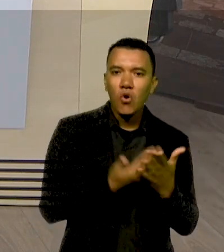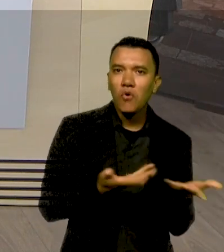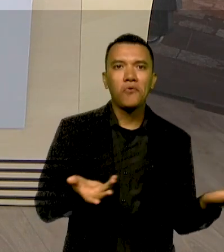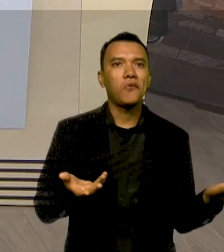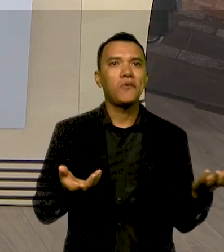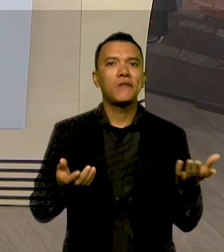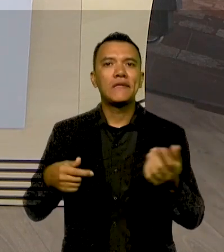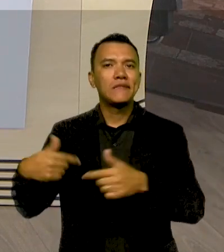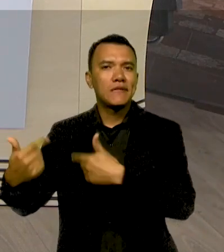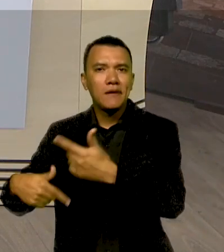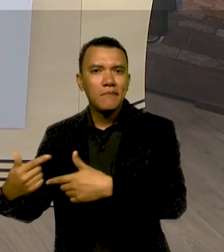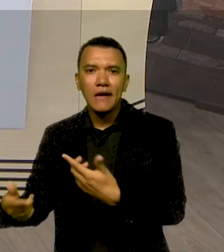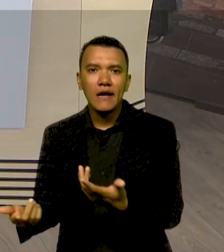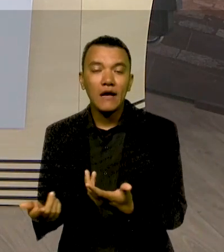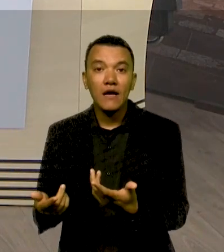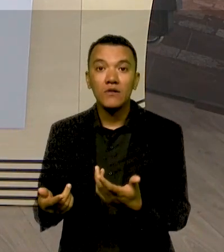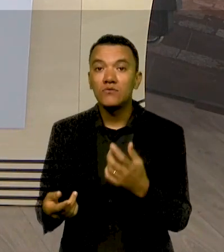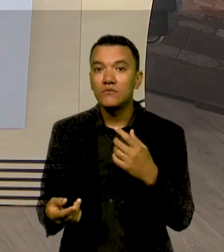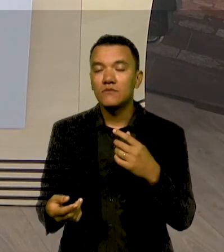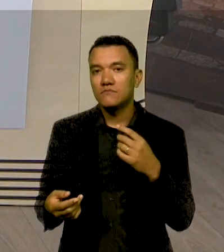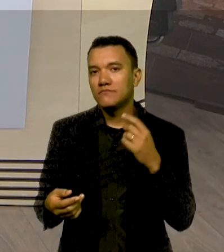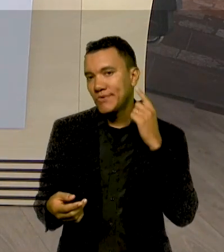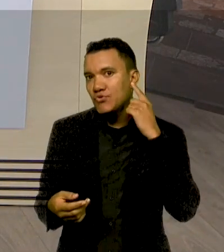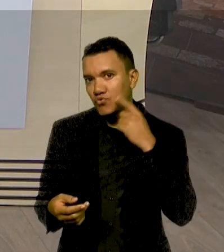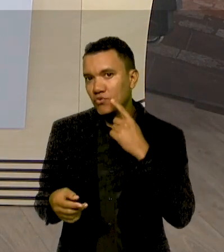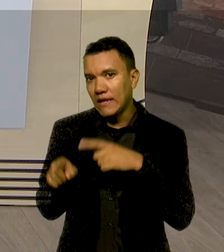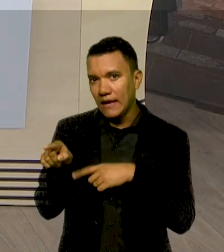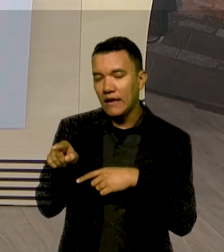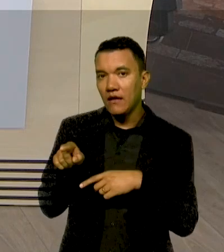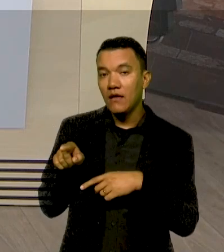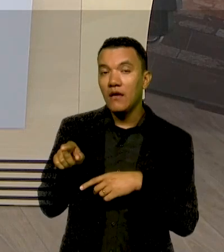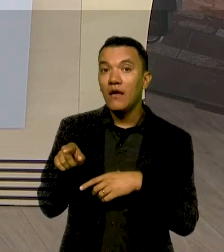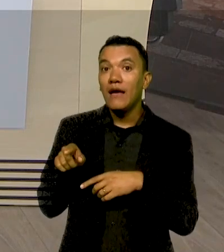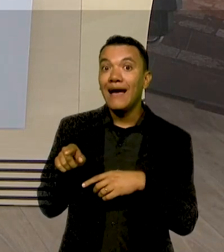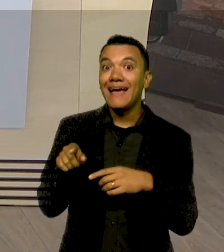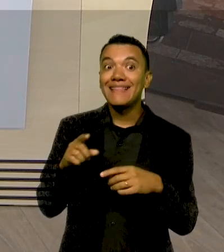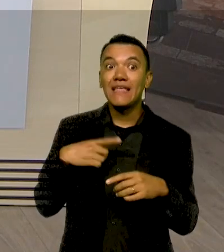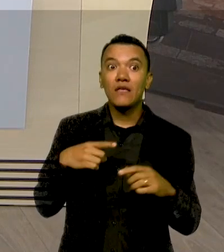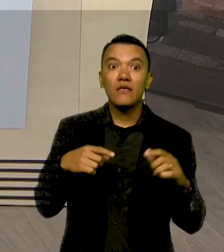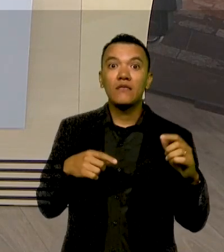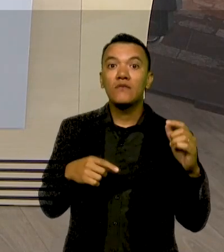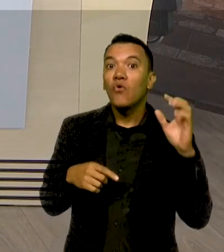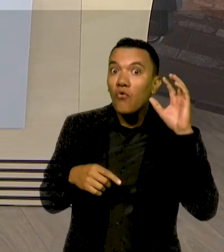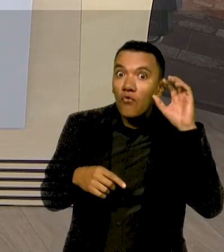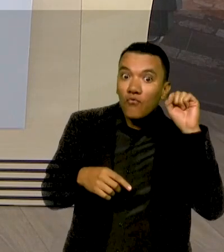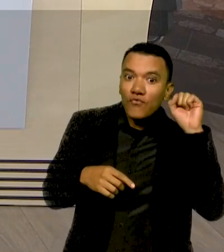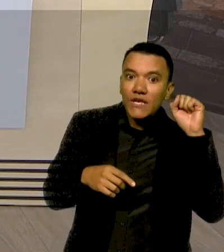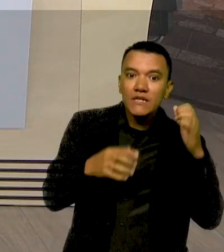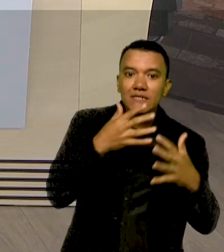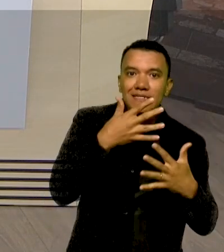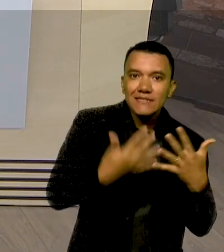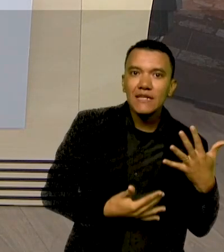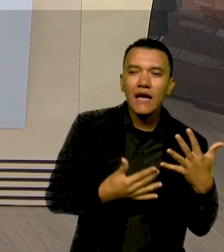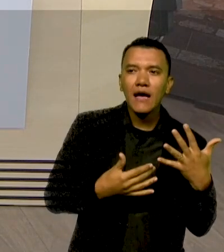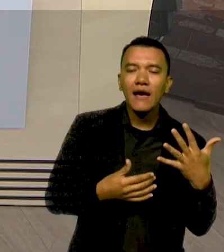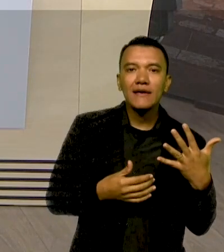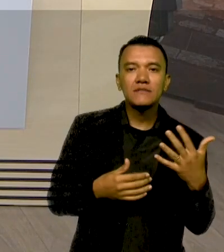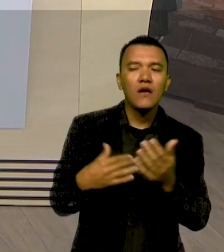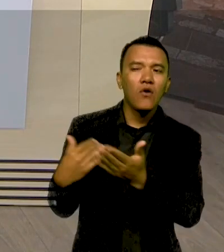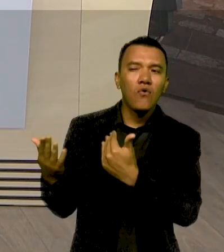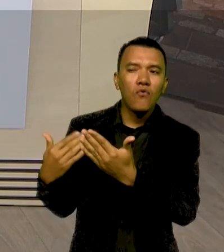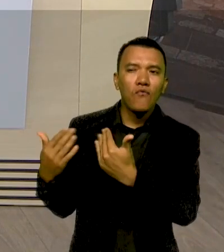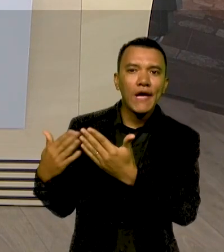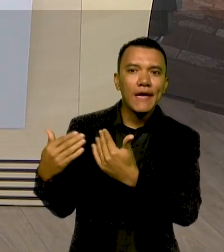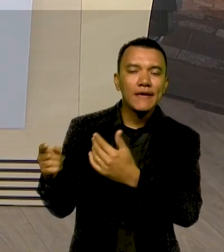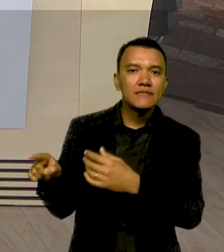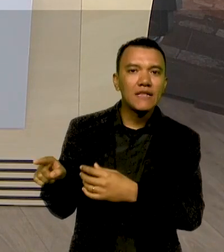pessoa surda, alguém que porventura conheça a língua de sinais e conversa com aquele estudante surdo,